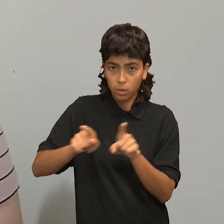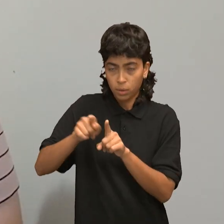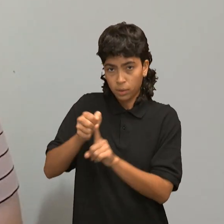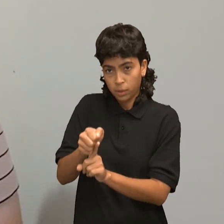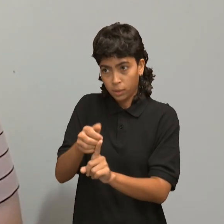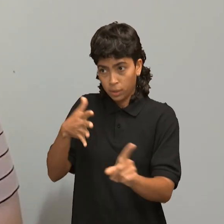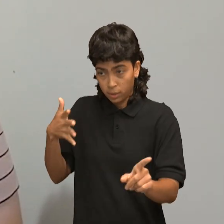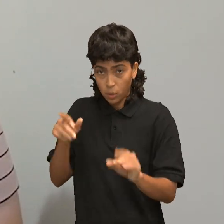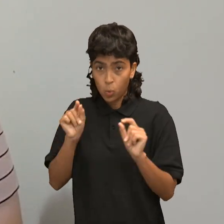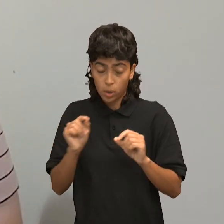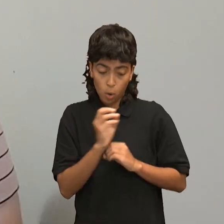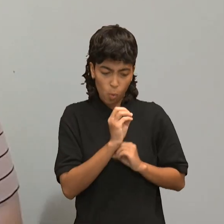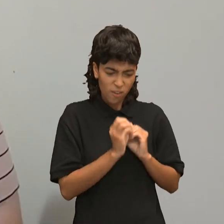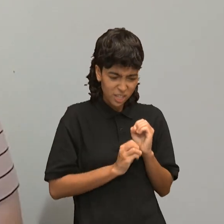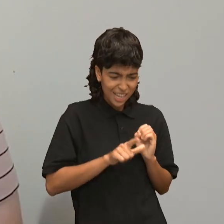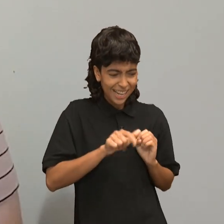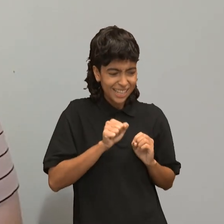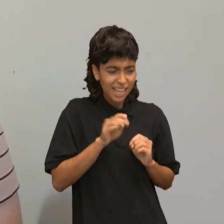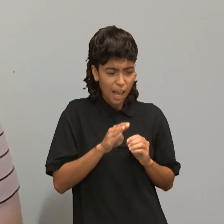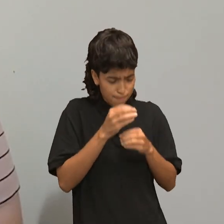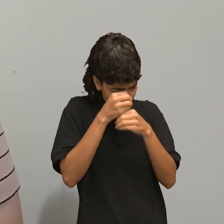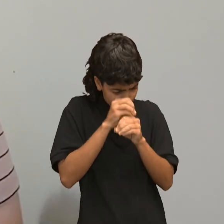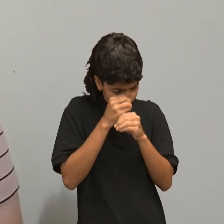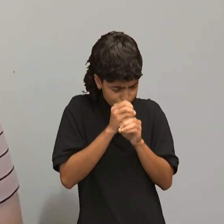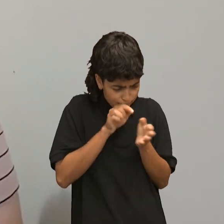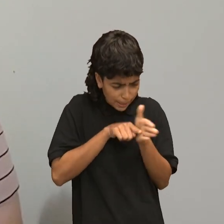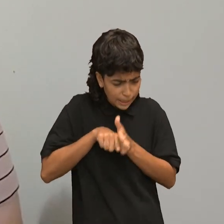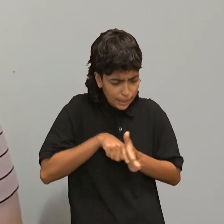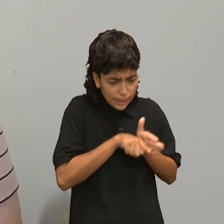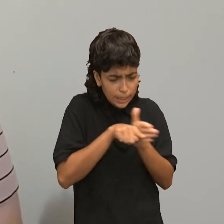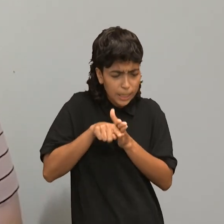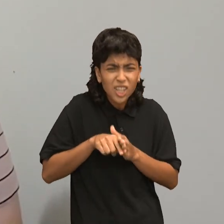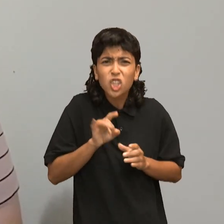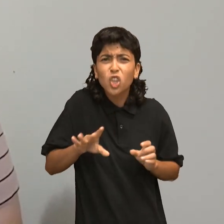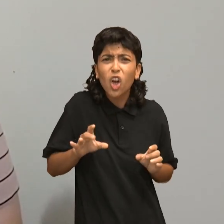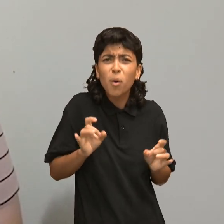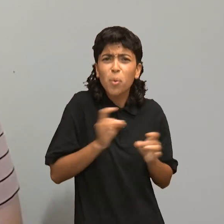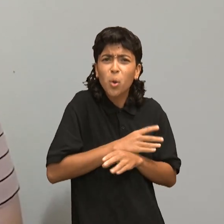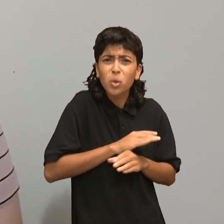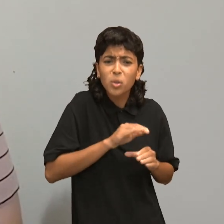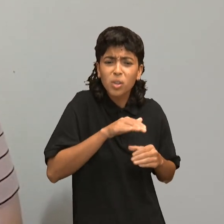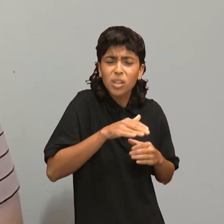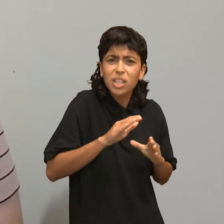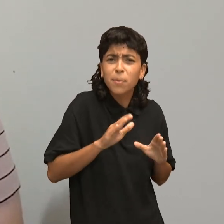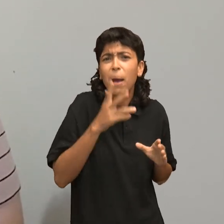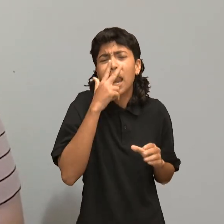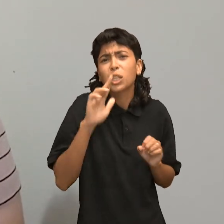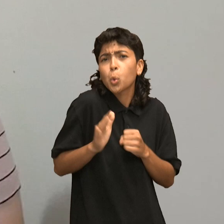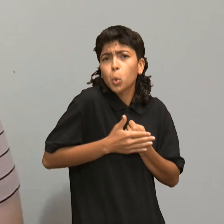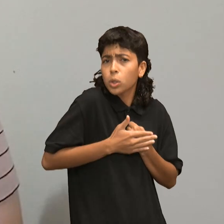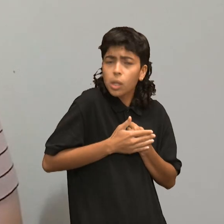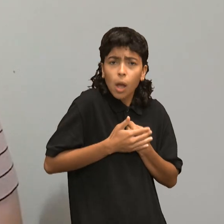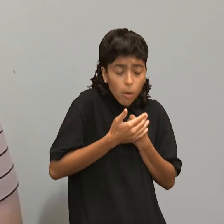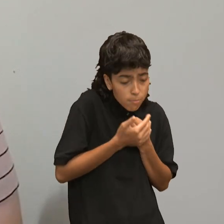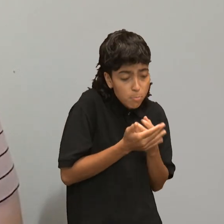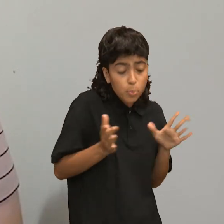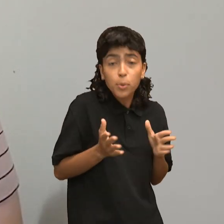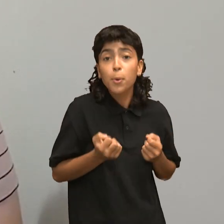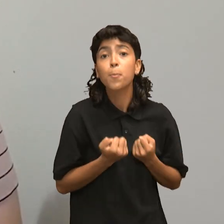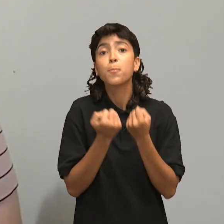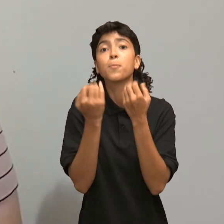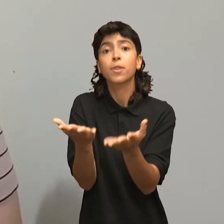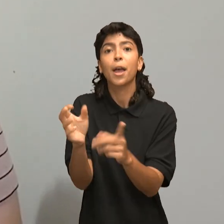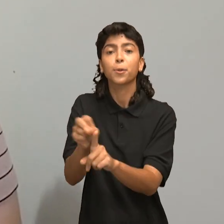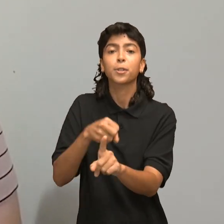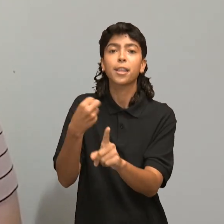que são produzidas em laboratório sejam passadas para a sociedade. Então, mostra-se que a UFG tem